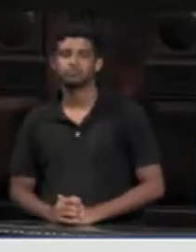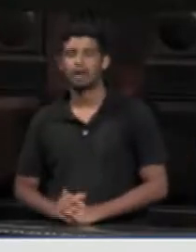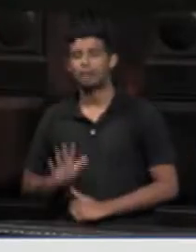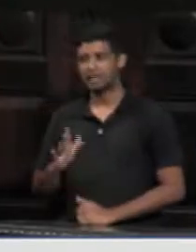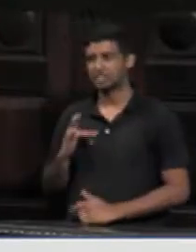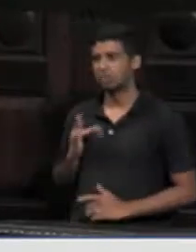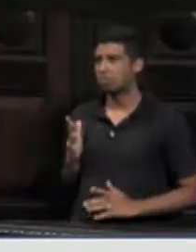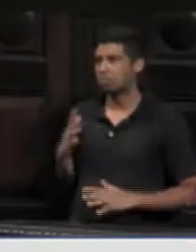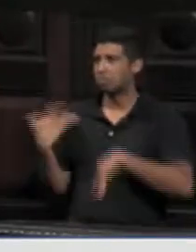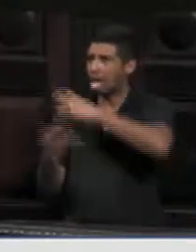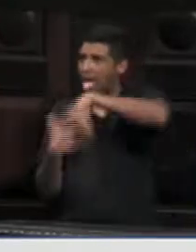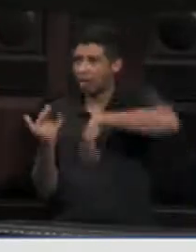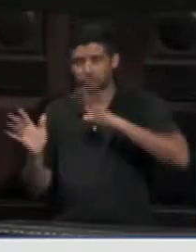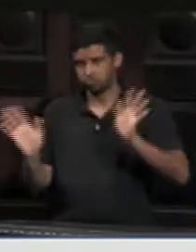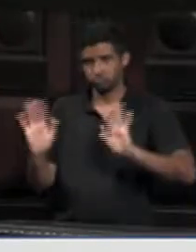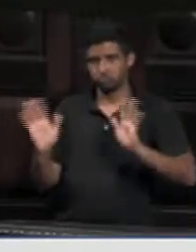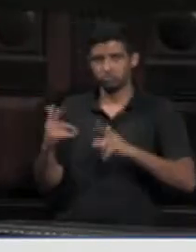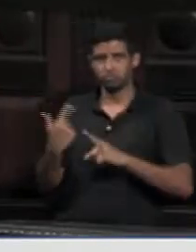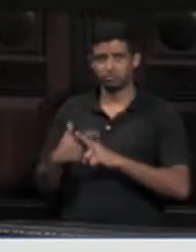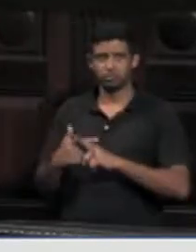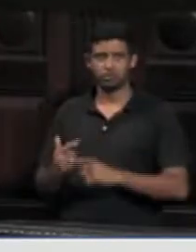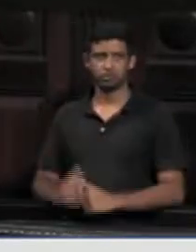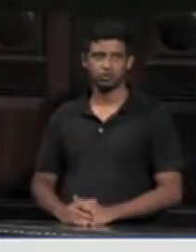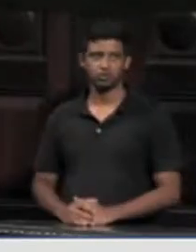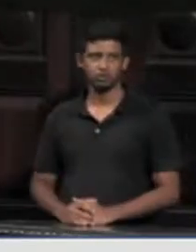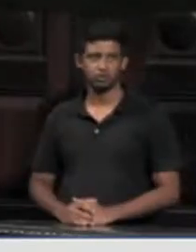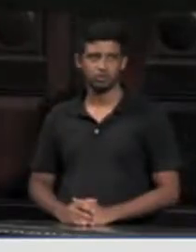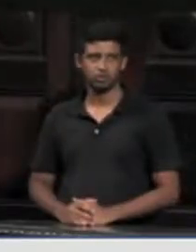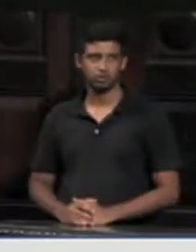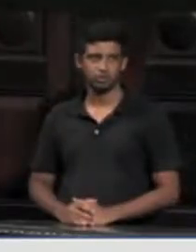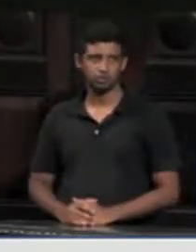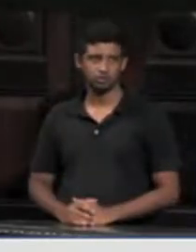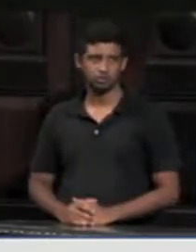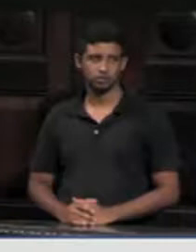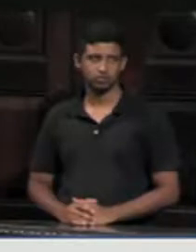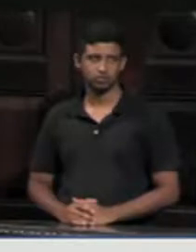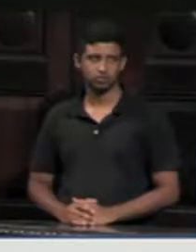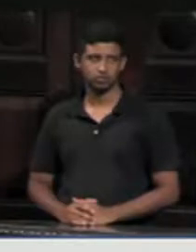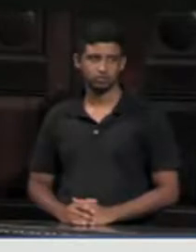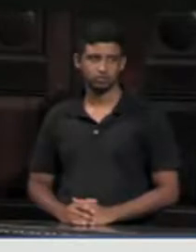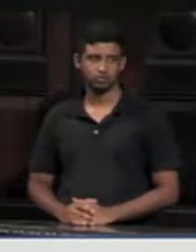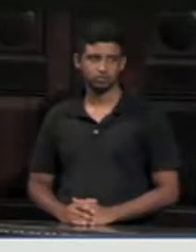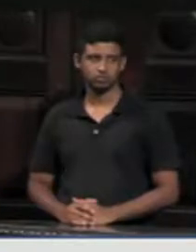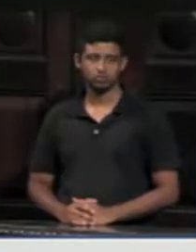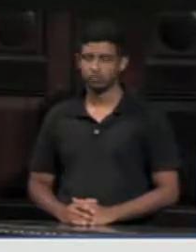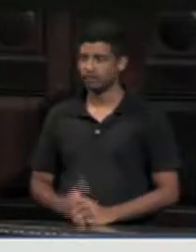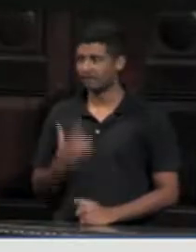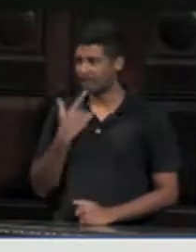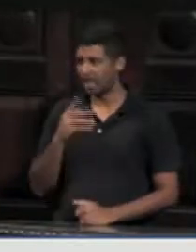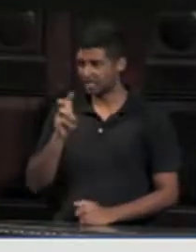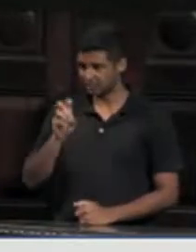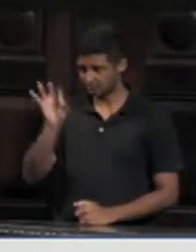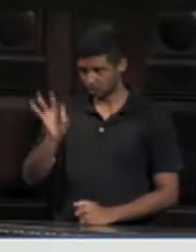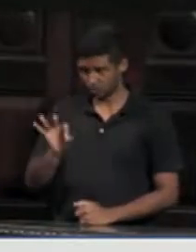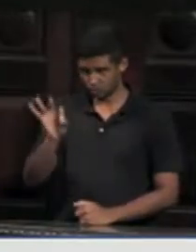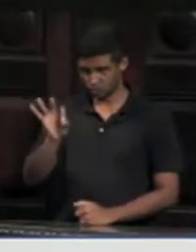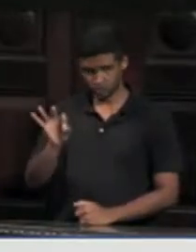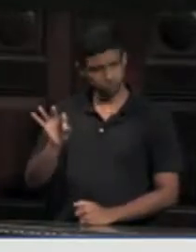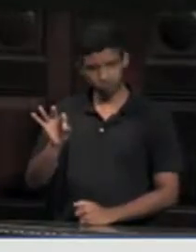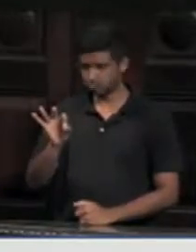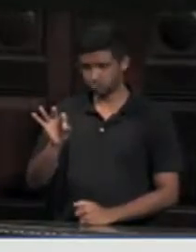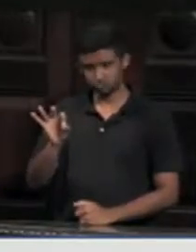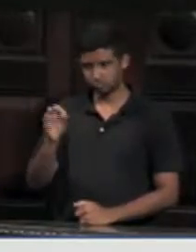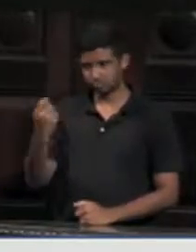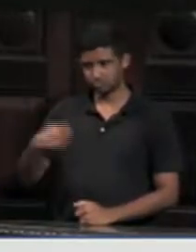tumultuar. Até porque eu acho que a contrapartida não devia ser 5%, devia ser